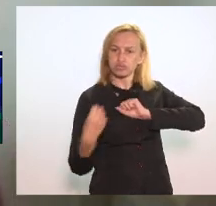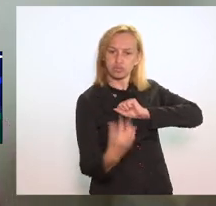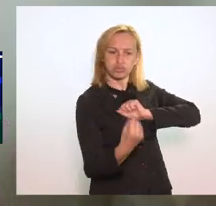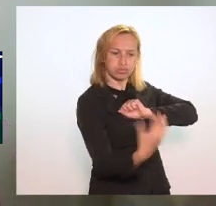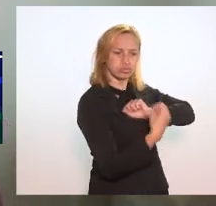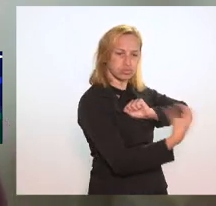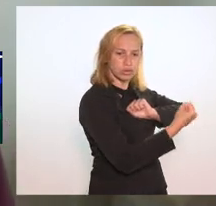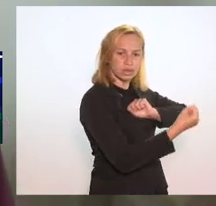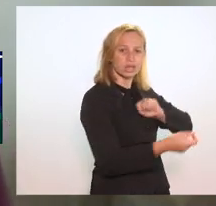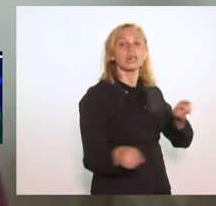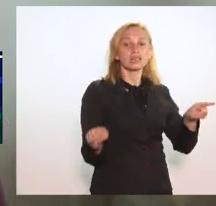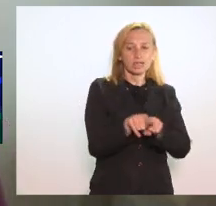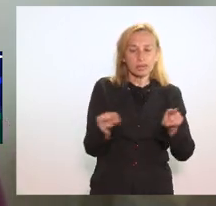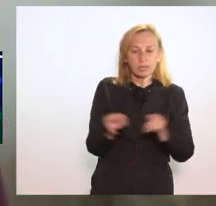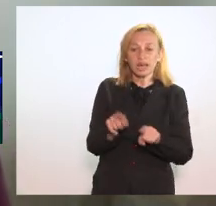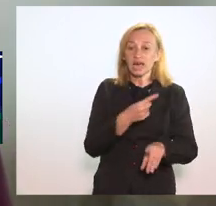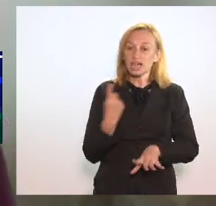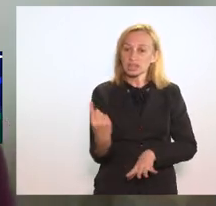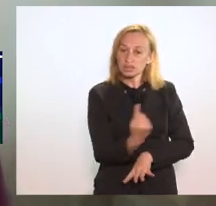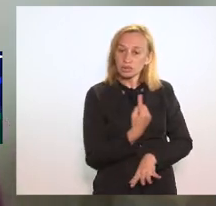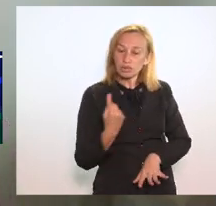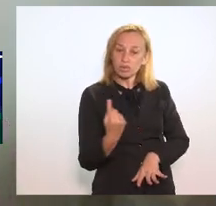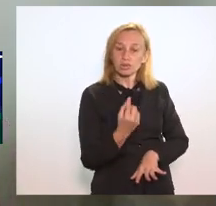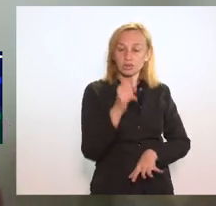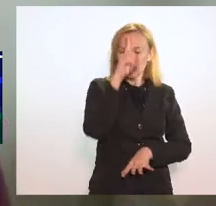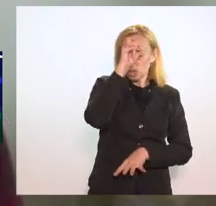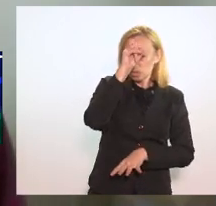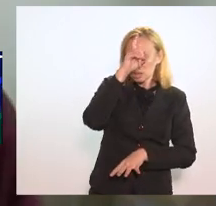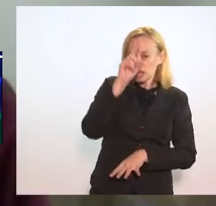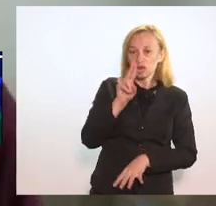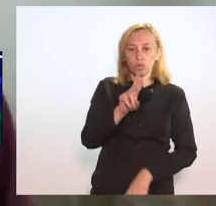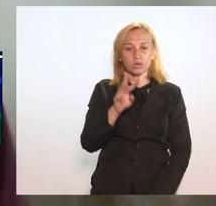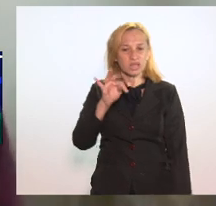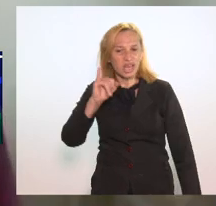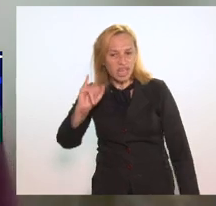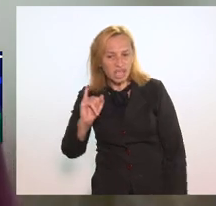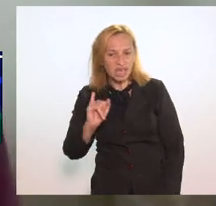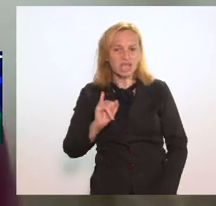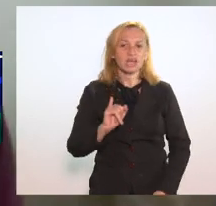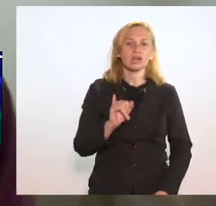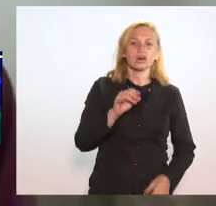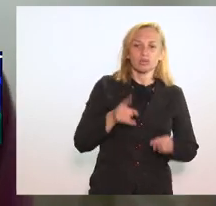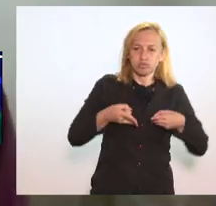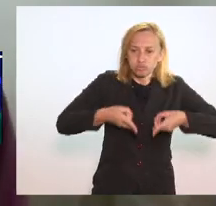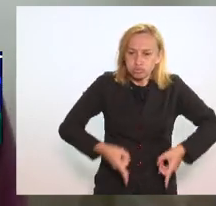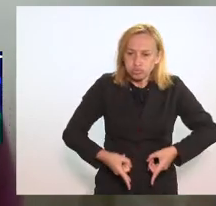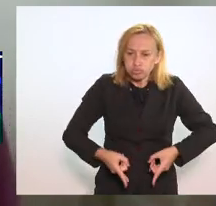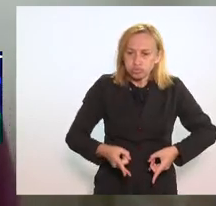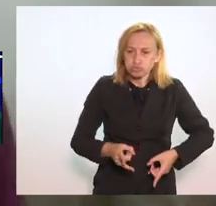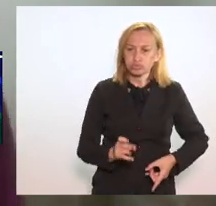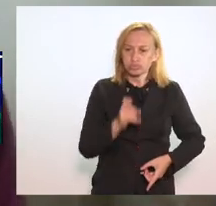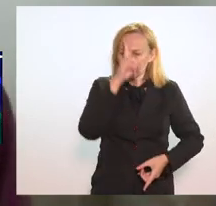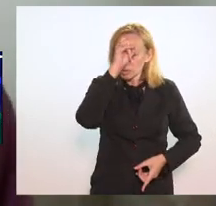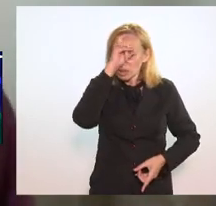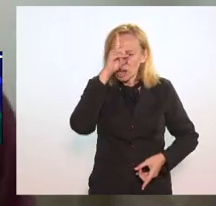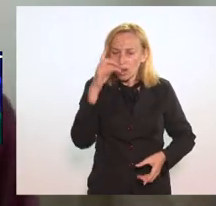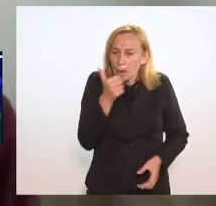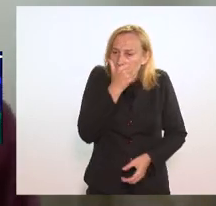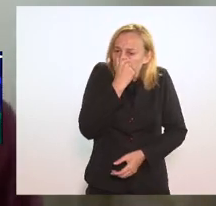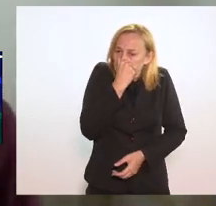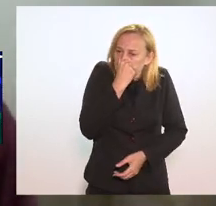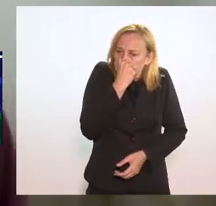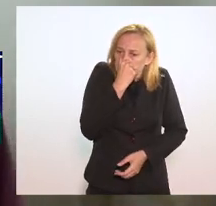como também as nossas os principais ajustes os leitos estão todos